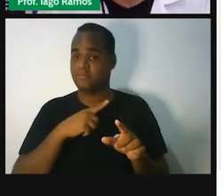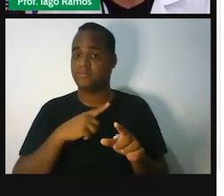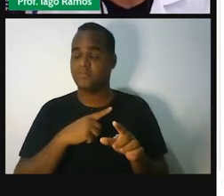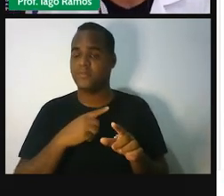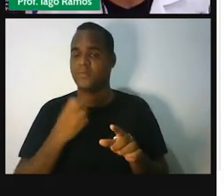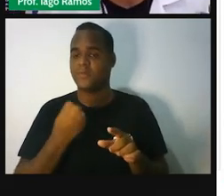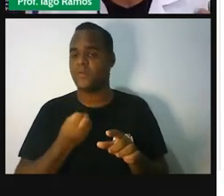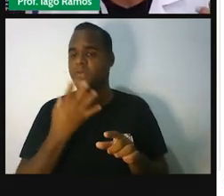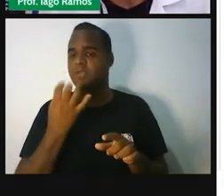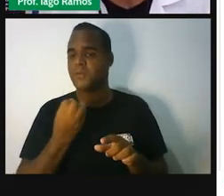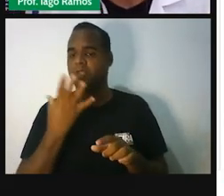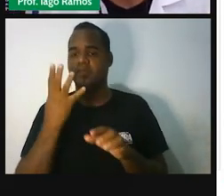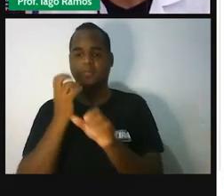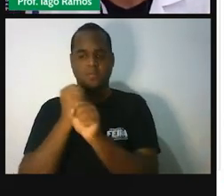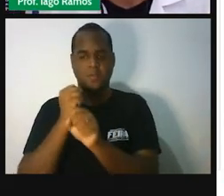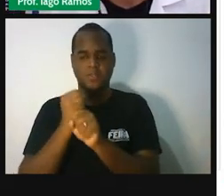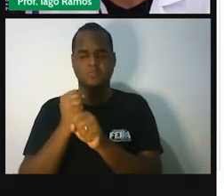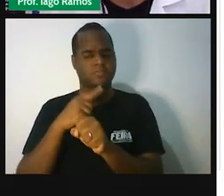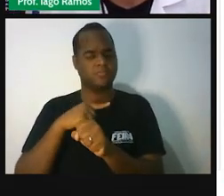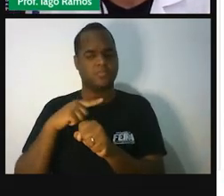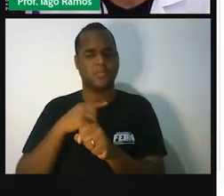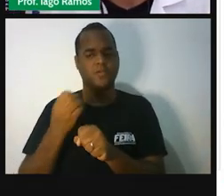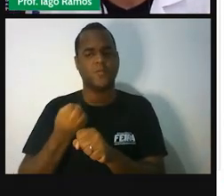quantas no total? Então, vamos pensar,